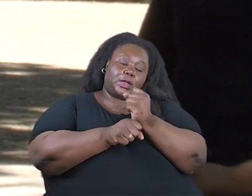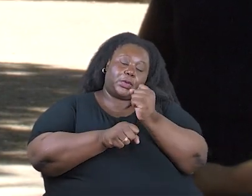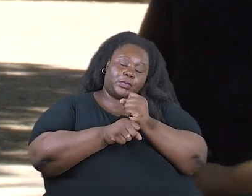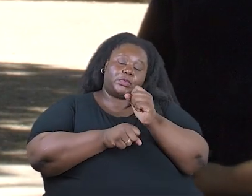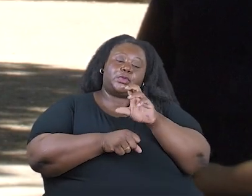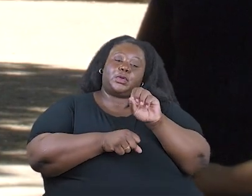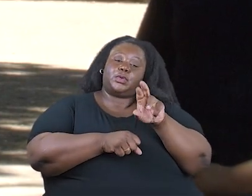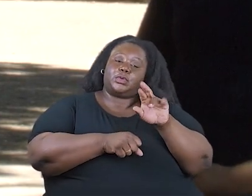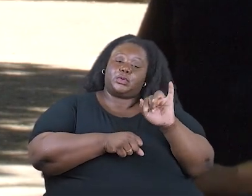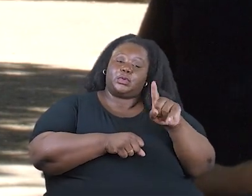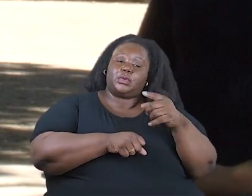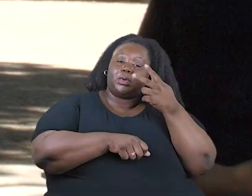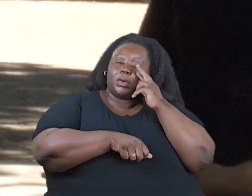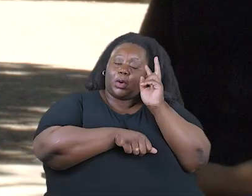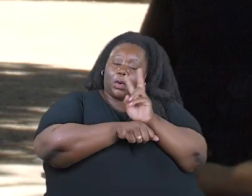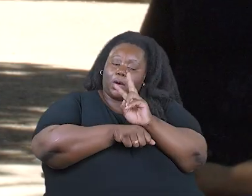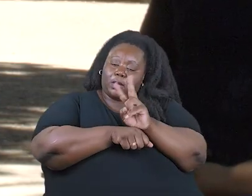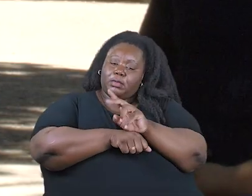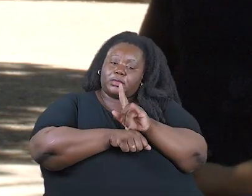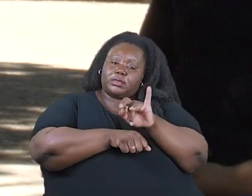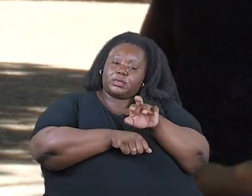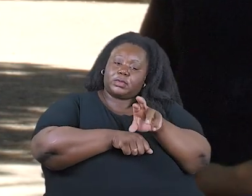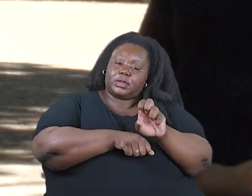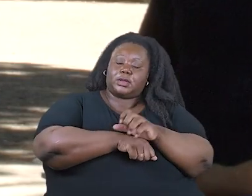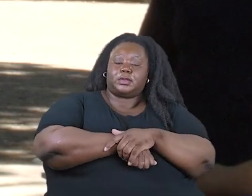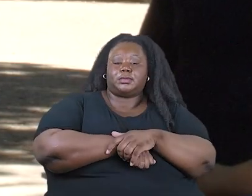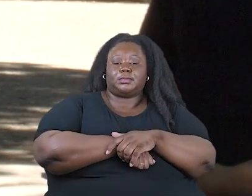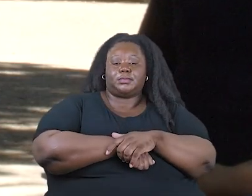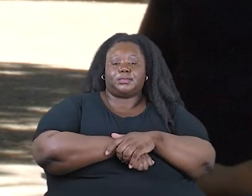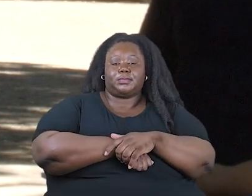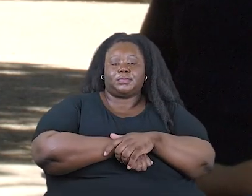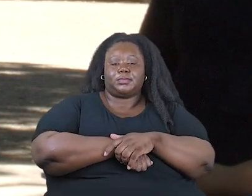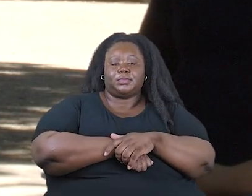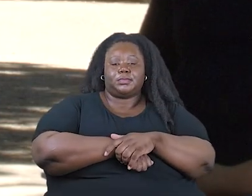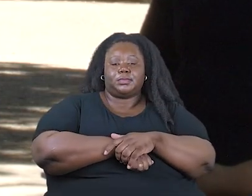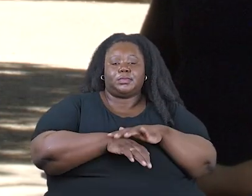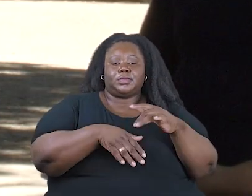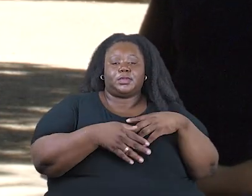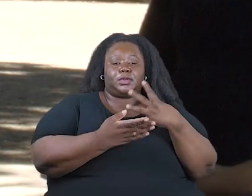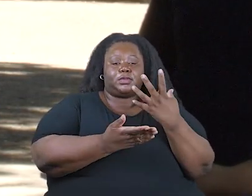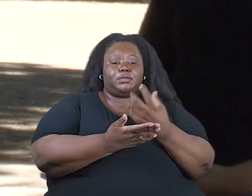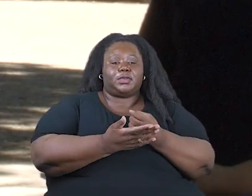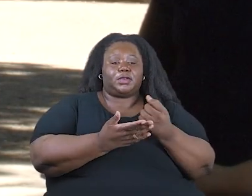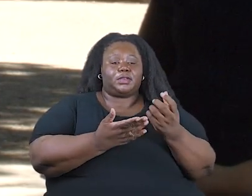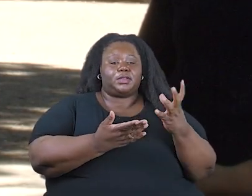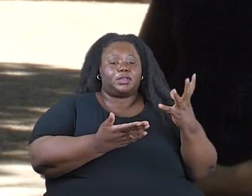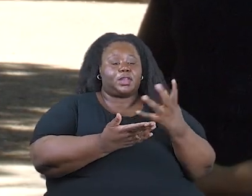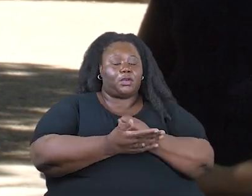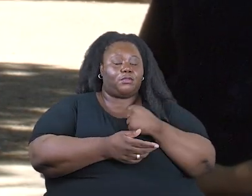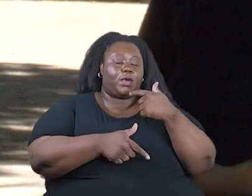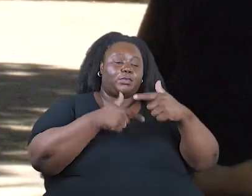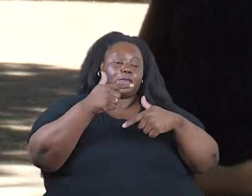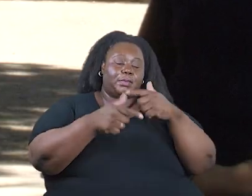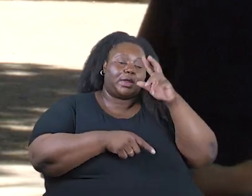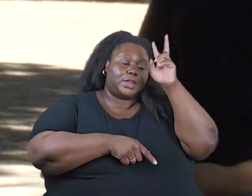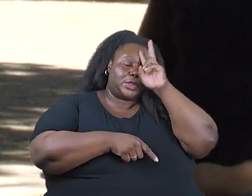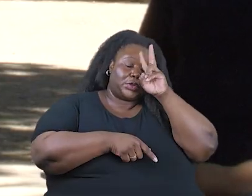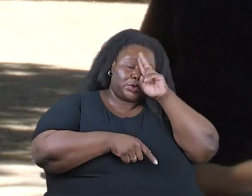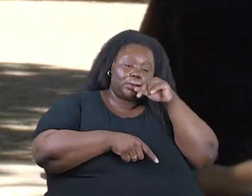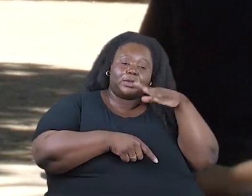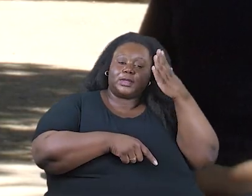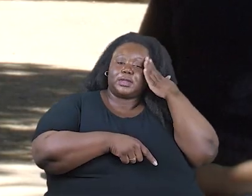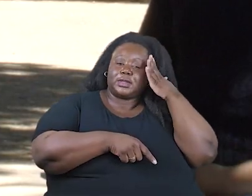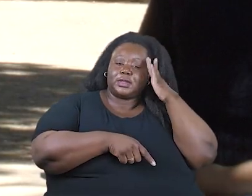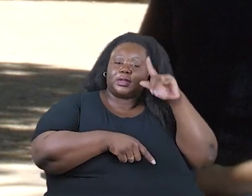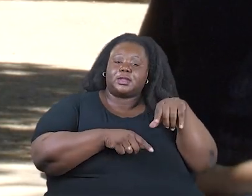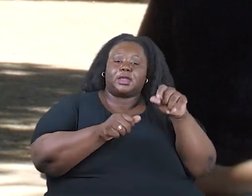obra com a supervisão do Nelson Lena. E aí então eles vão resgatar essa história desse trabalho, entender que o